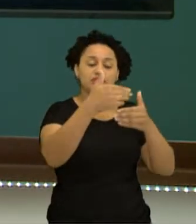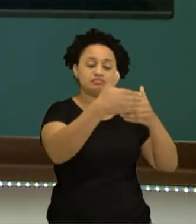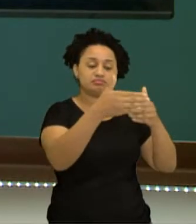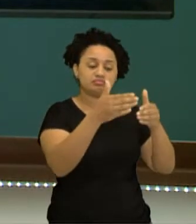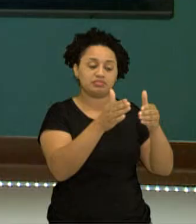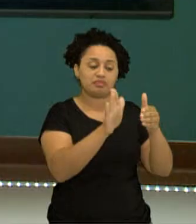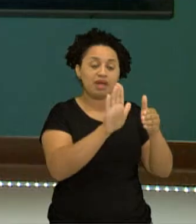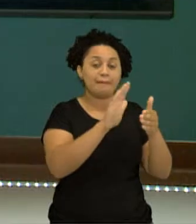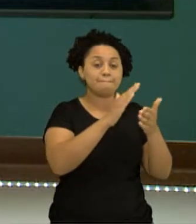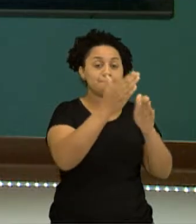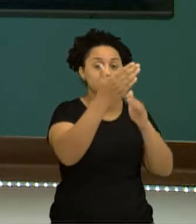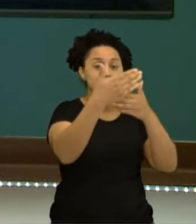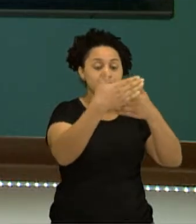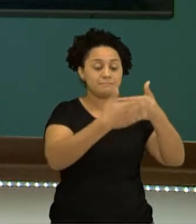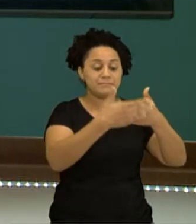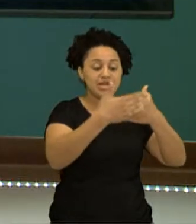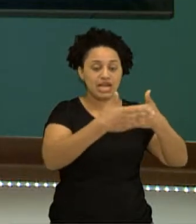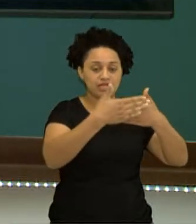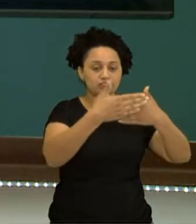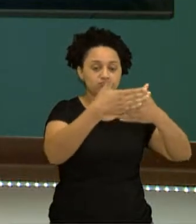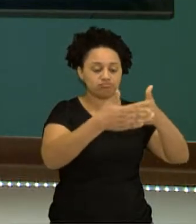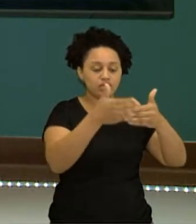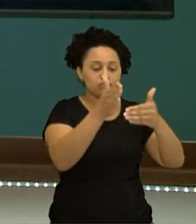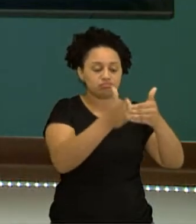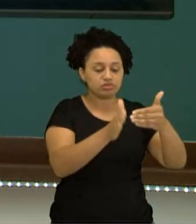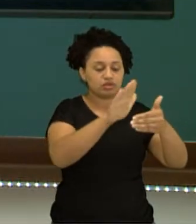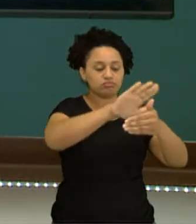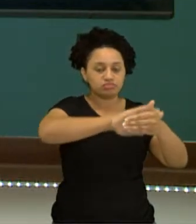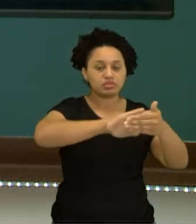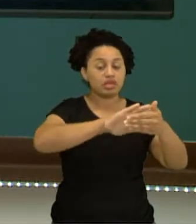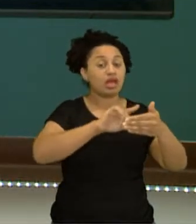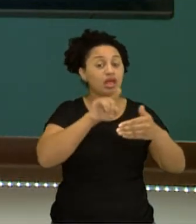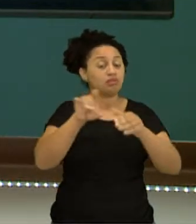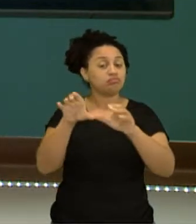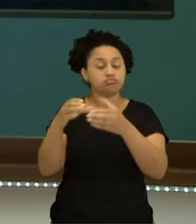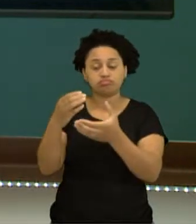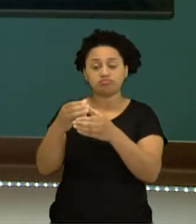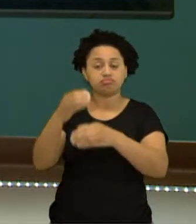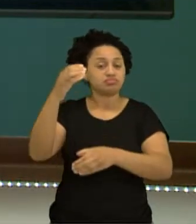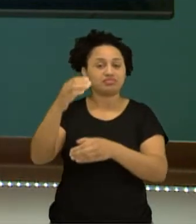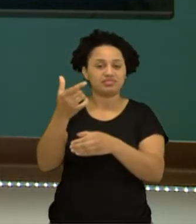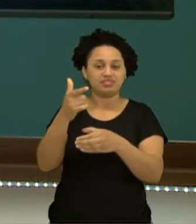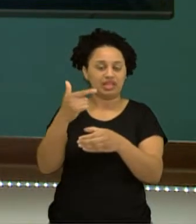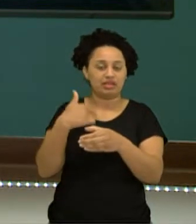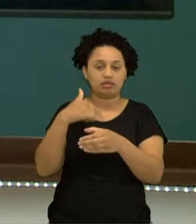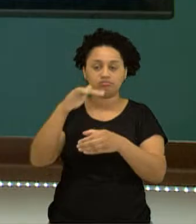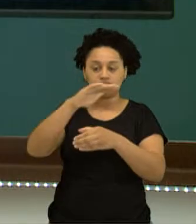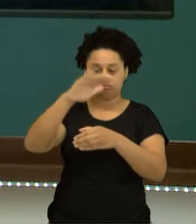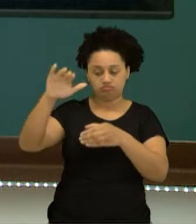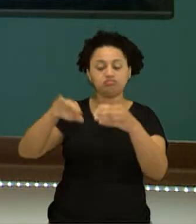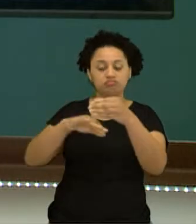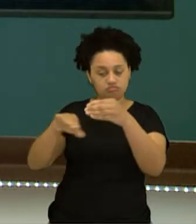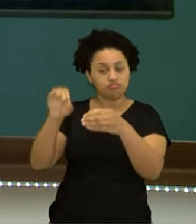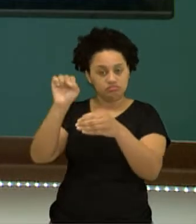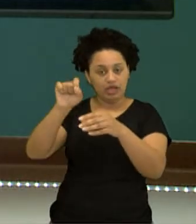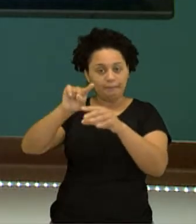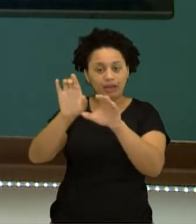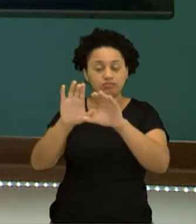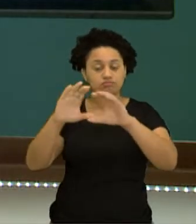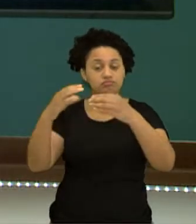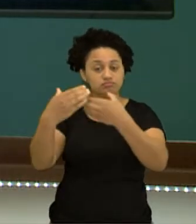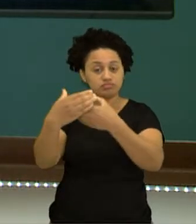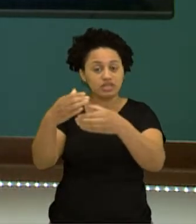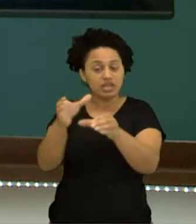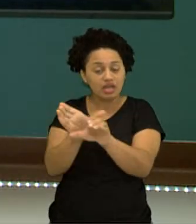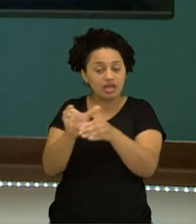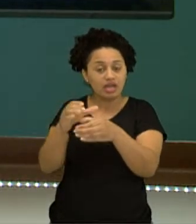faces planas. O cilindro, nós não temos todas as faces planas, nós vamos ter uma das faces que ela é um corpo redondo,